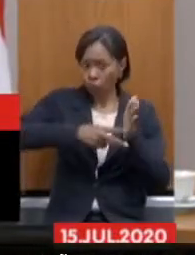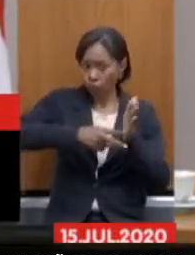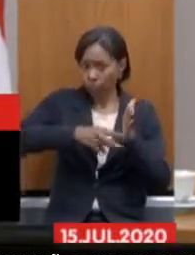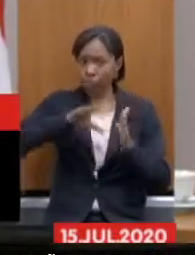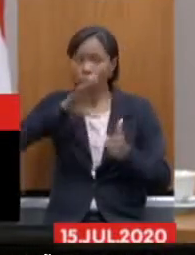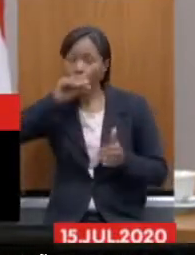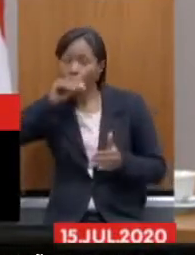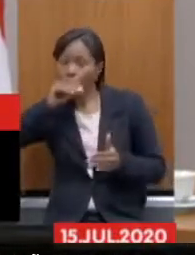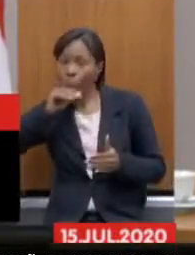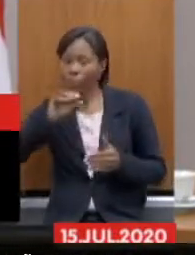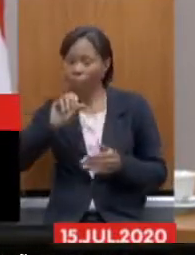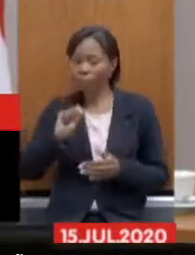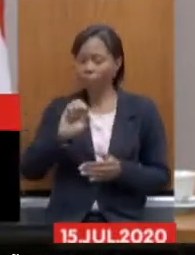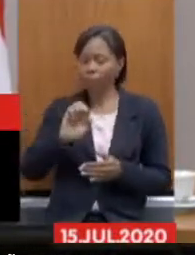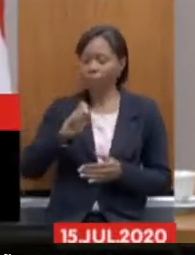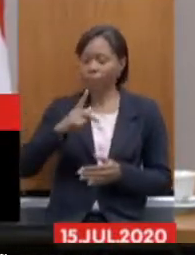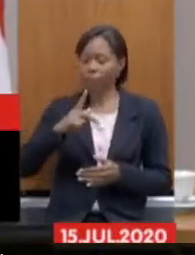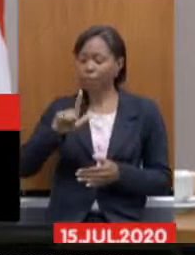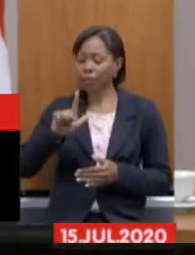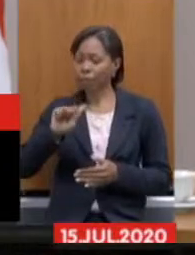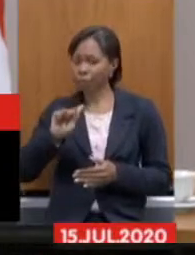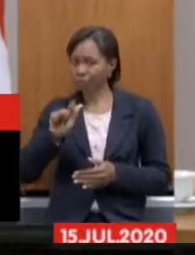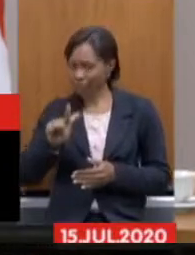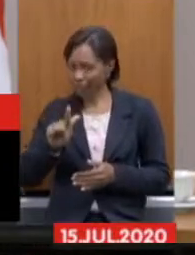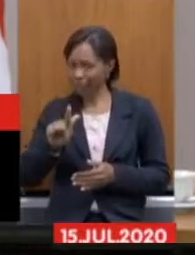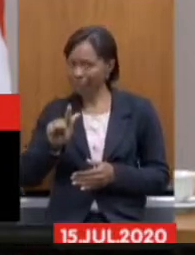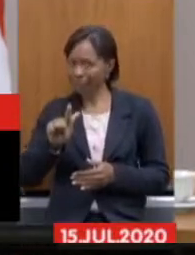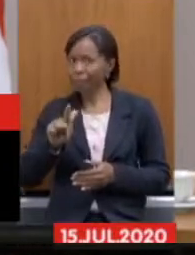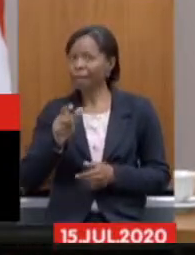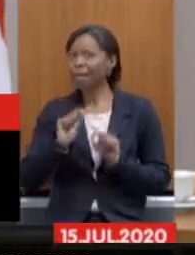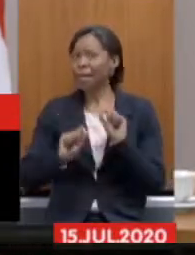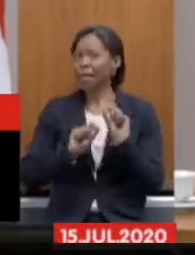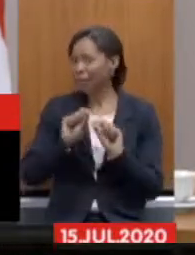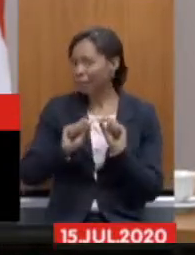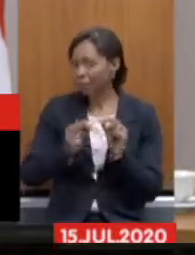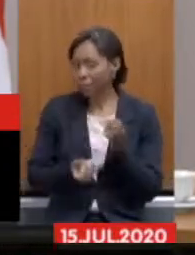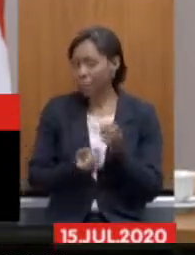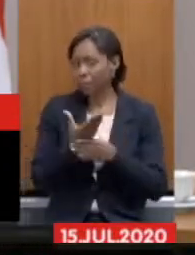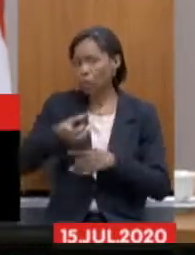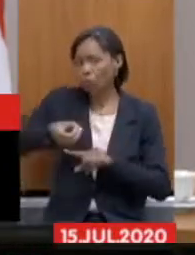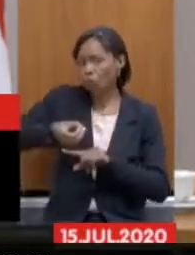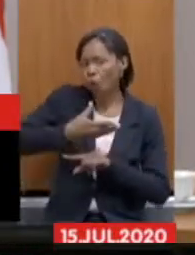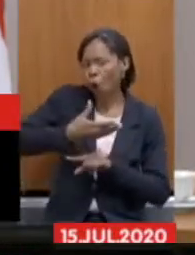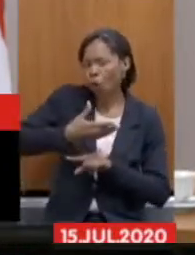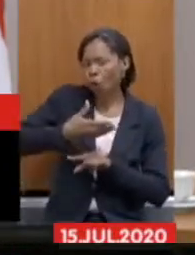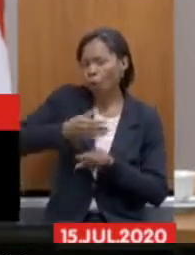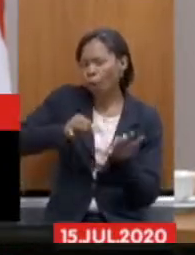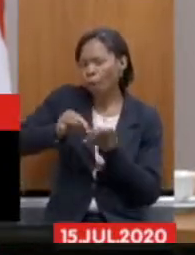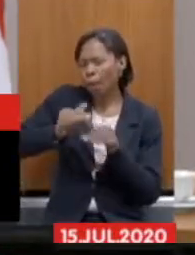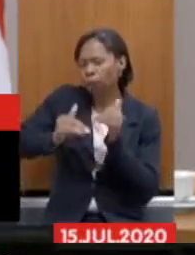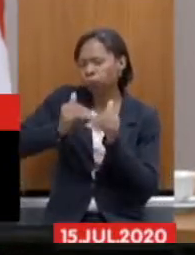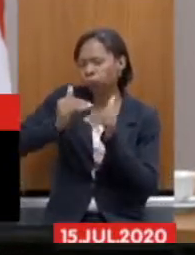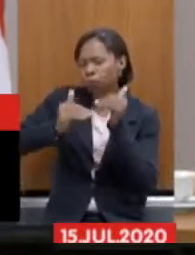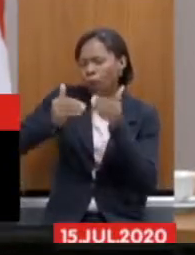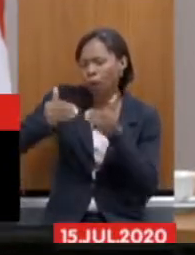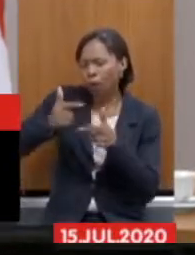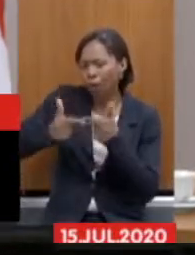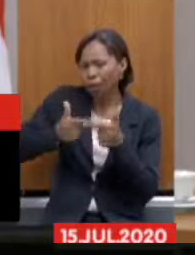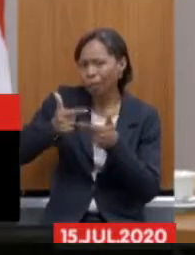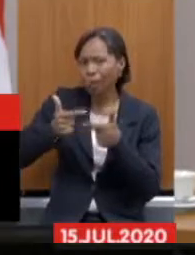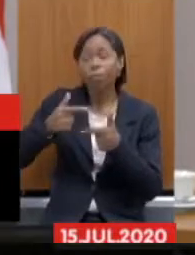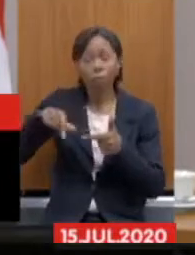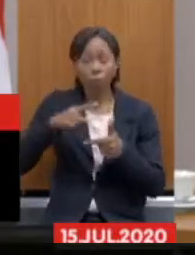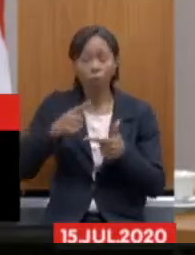funcionários da seplag para criar um novo plano de carreira se cumprirmos a missão